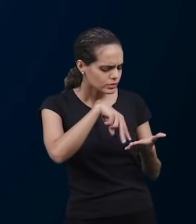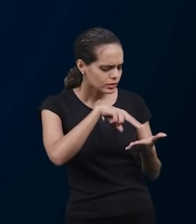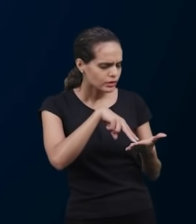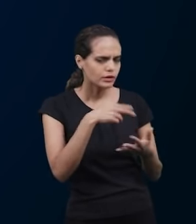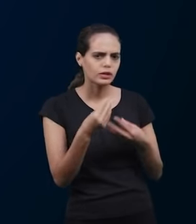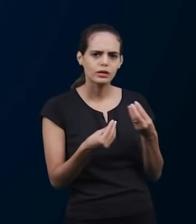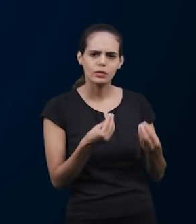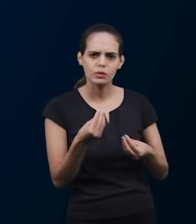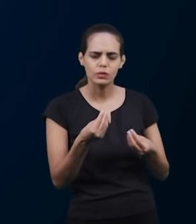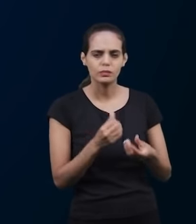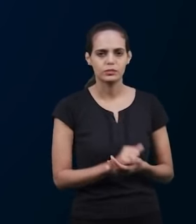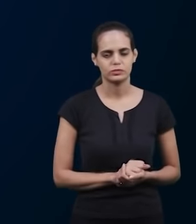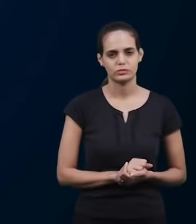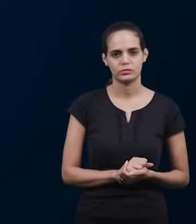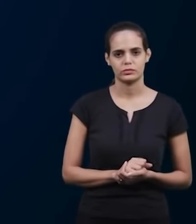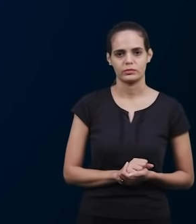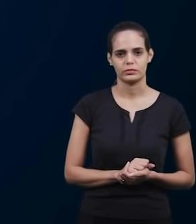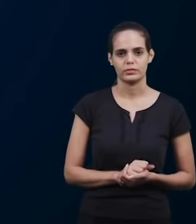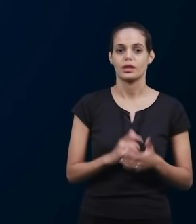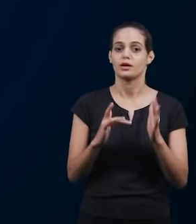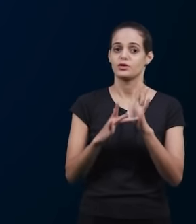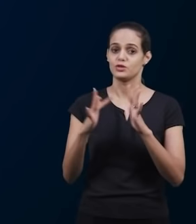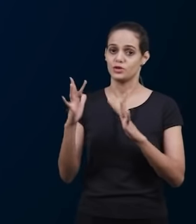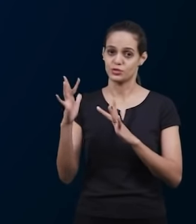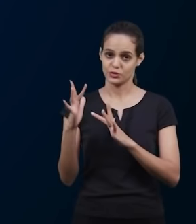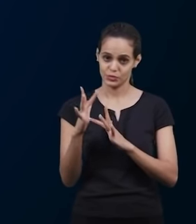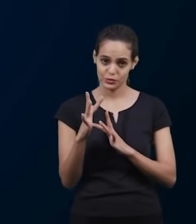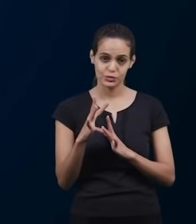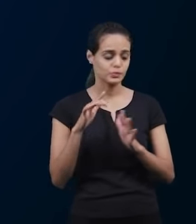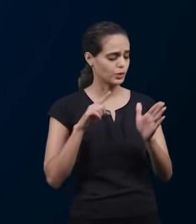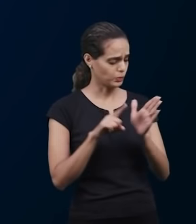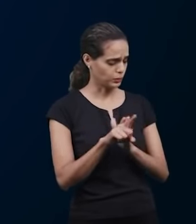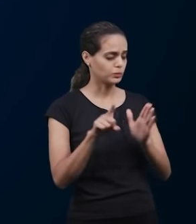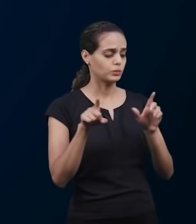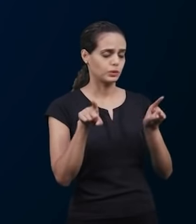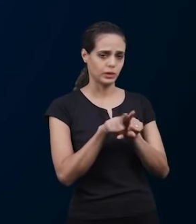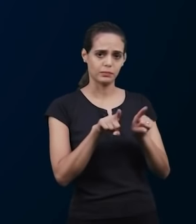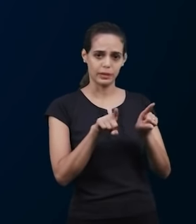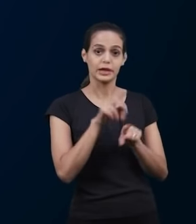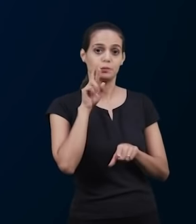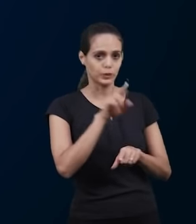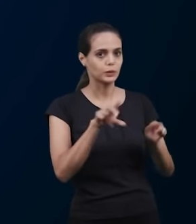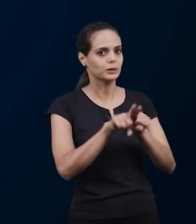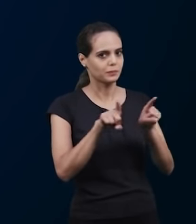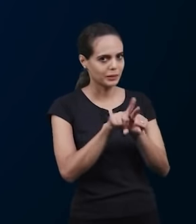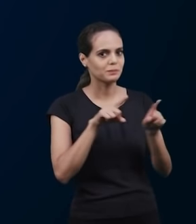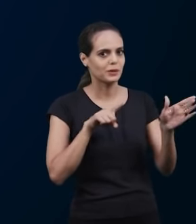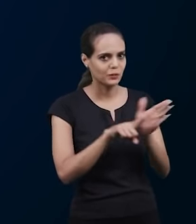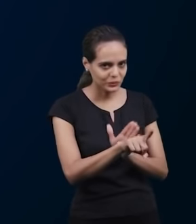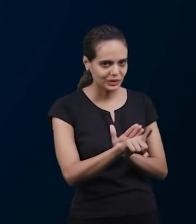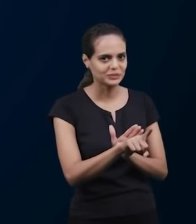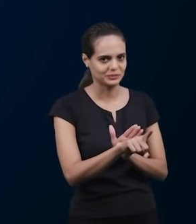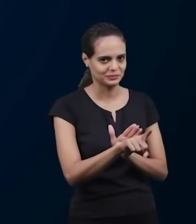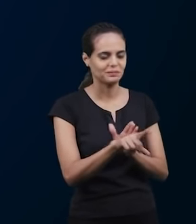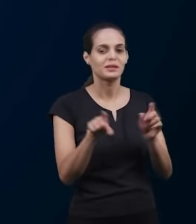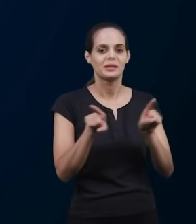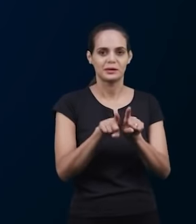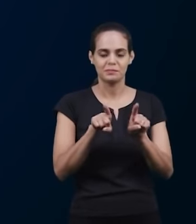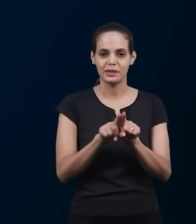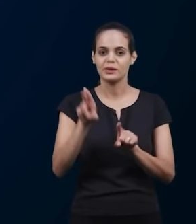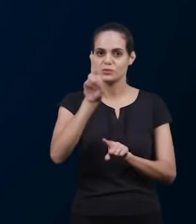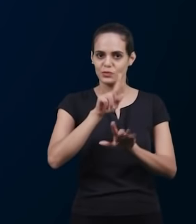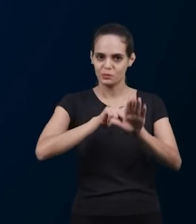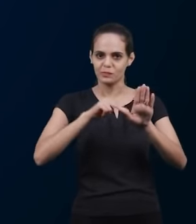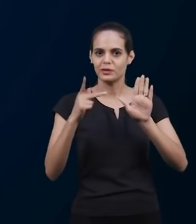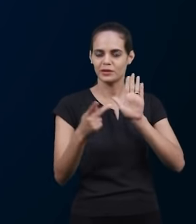utilizado pelo Senhor Jesus foi responder aquele homem com outras duas indagações. O segundo recurso foi a utilização de uma